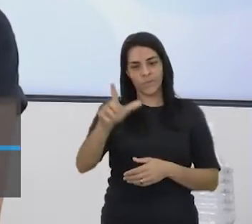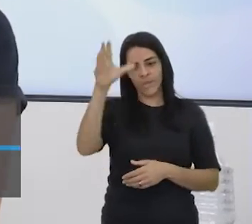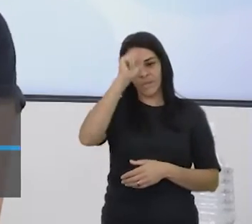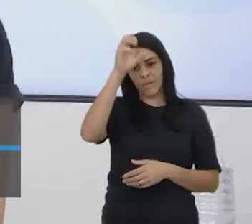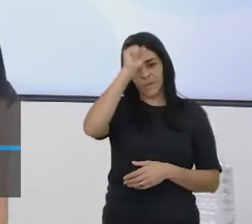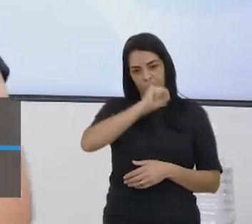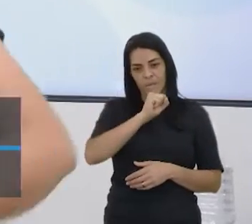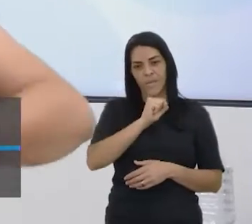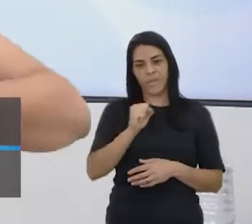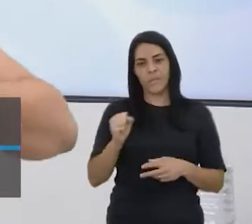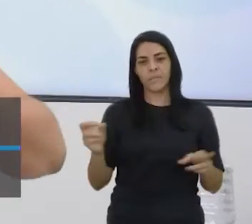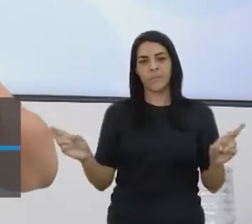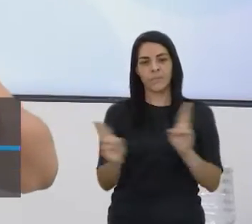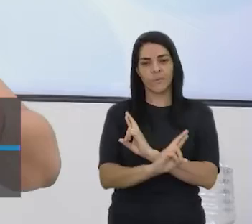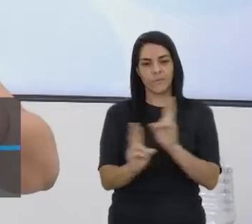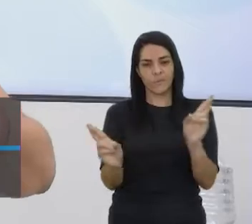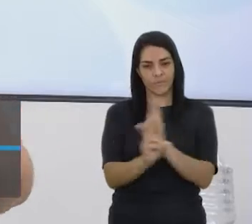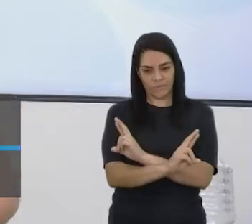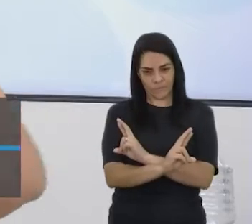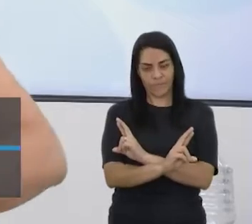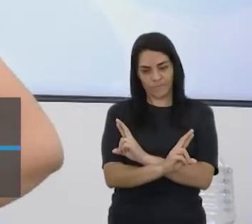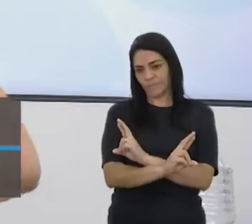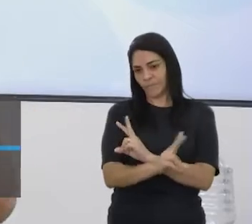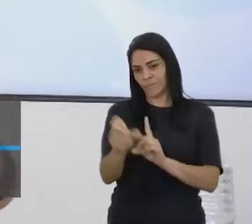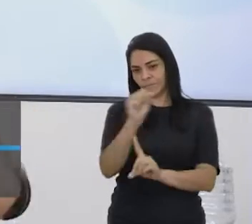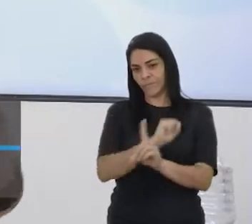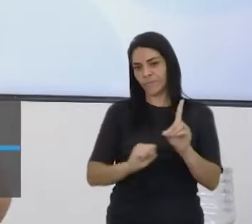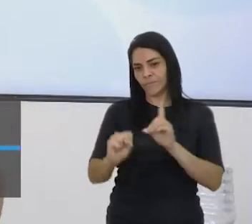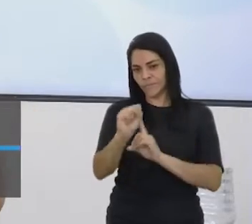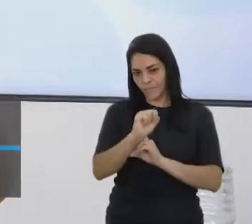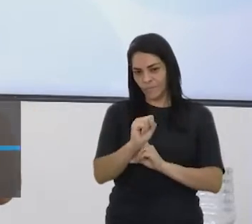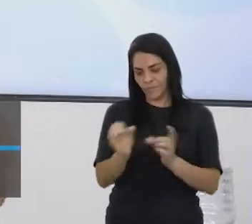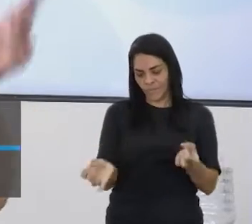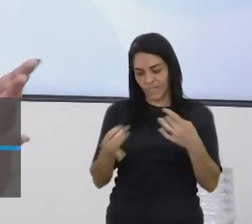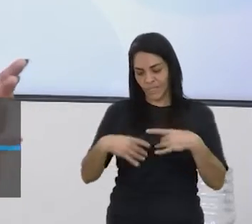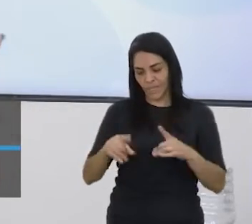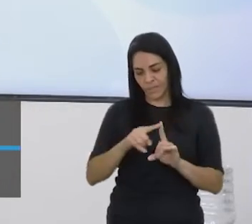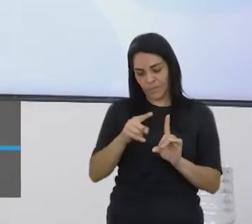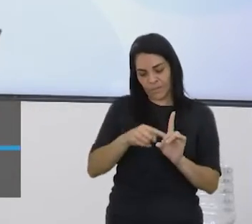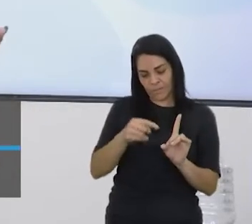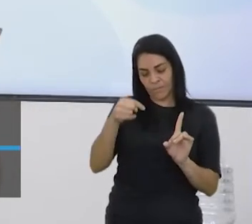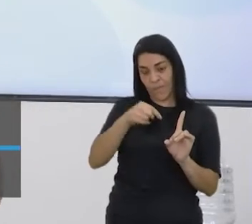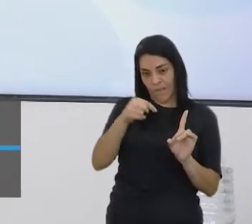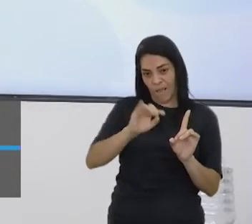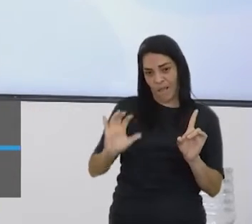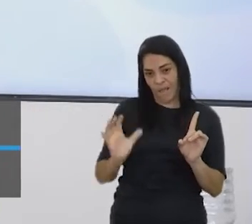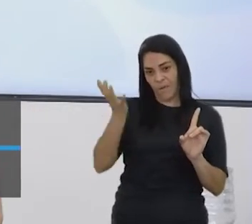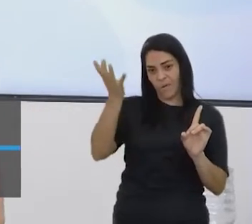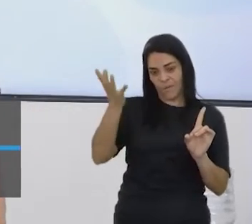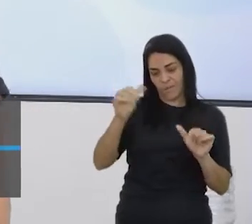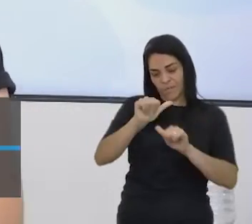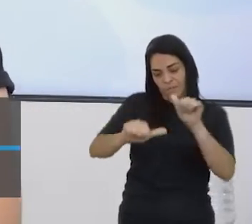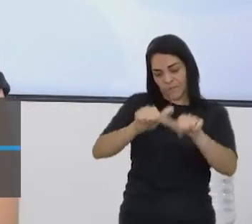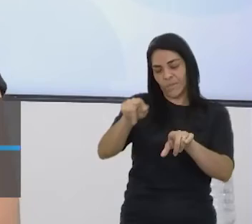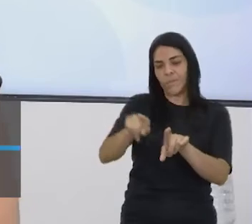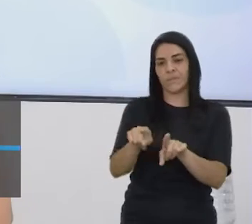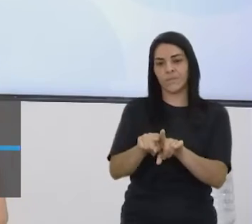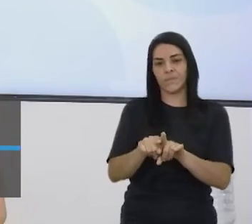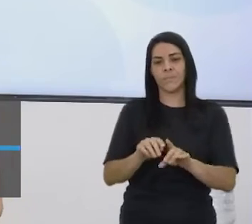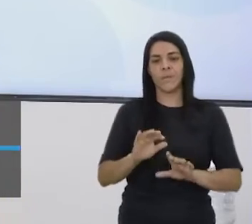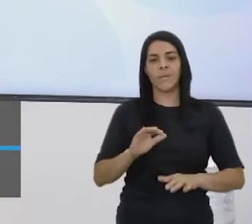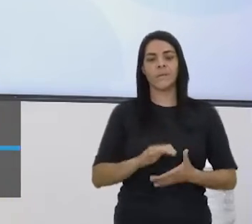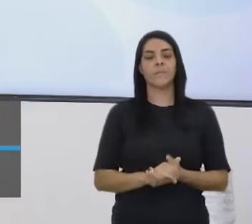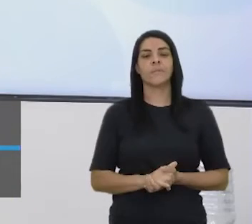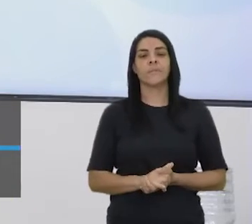ela vai acontecer desde que você é um bebê na barriga da mãe se pá já tá acontecendo né hoje a gente ouve muito falar